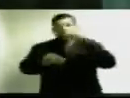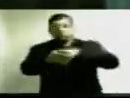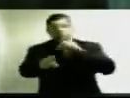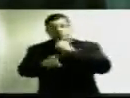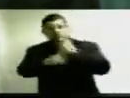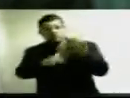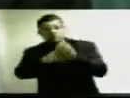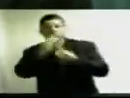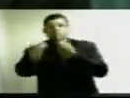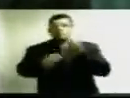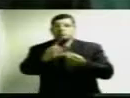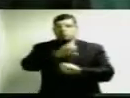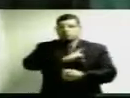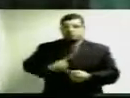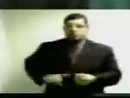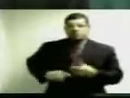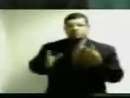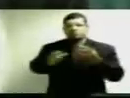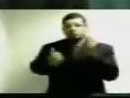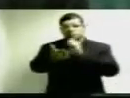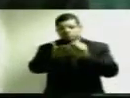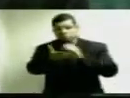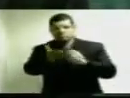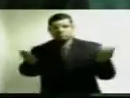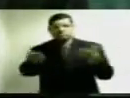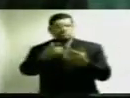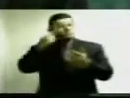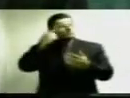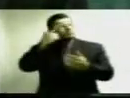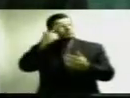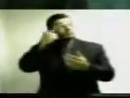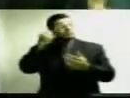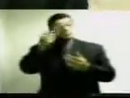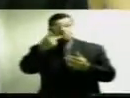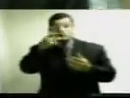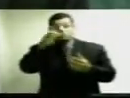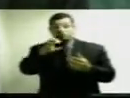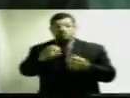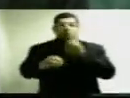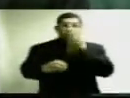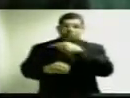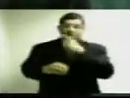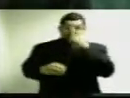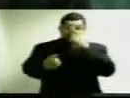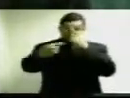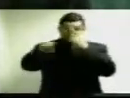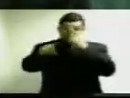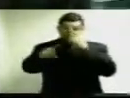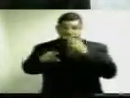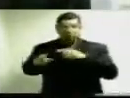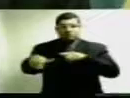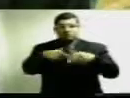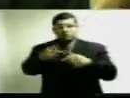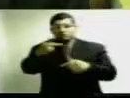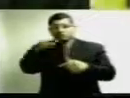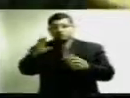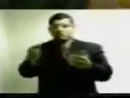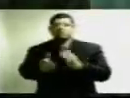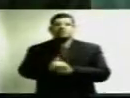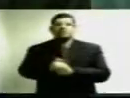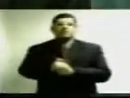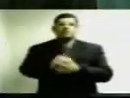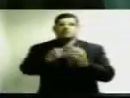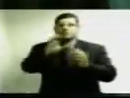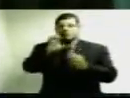para a sociedade? O deputado Chico Preto é subscritor da PEC. Ele foi autor da PEC,